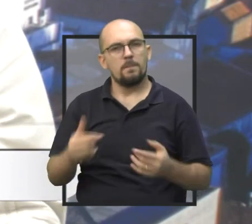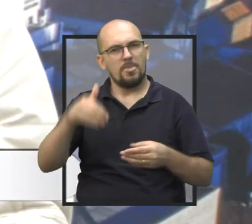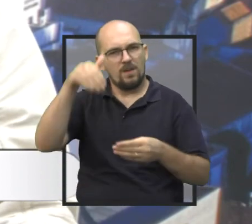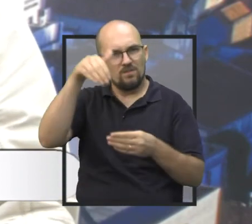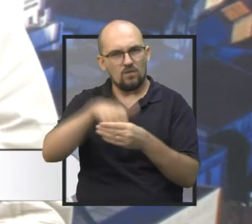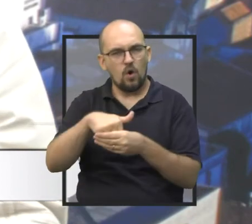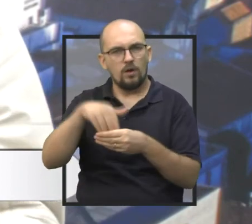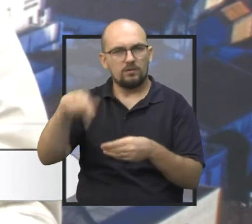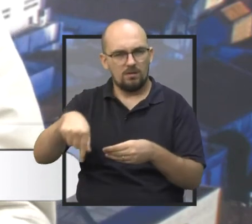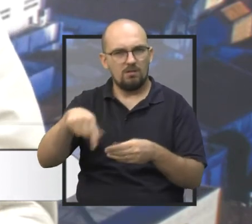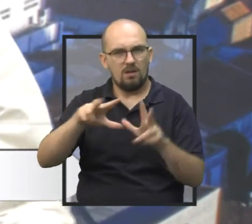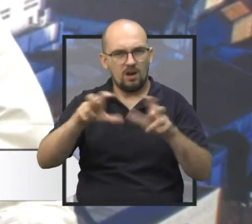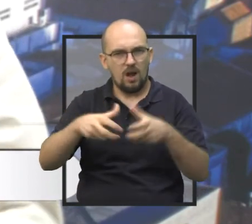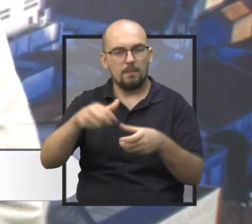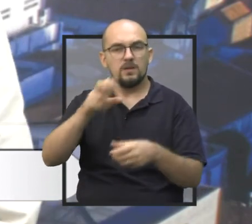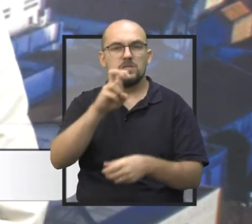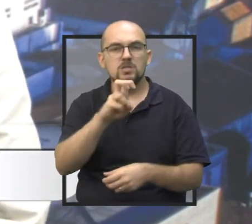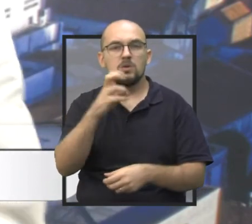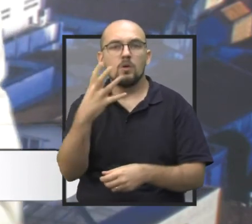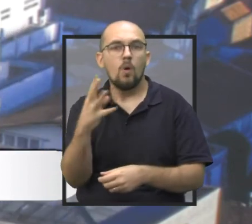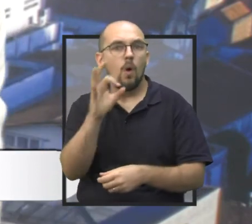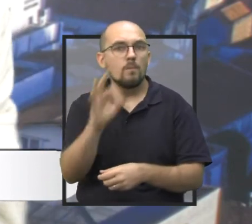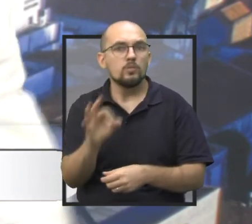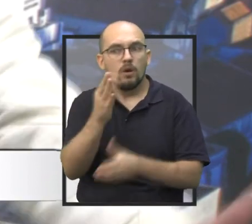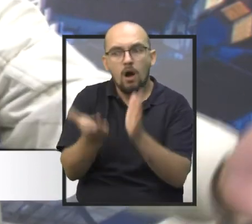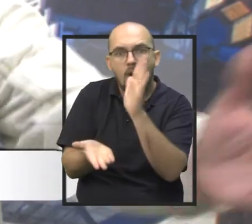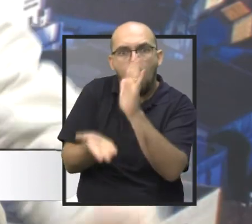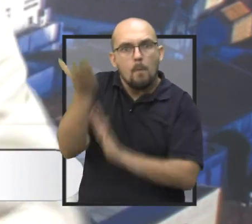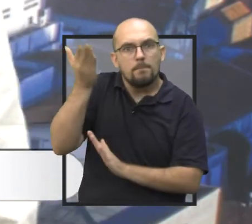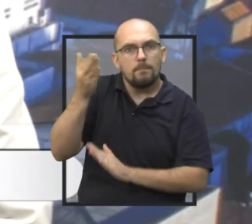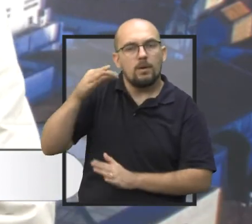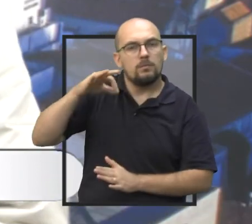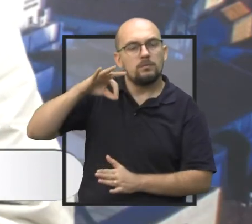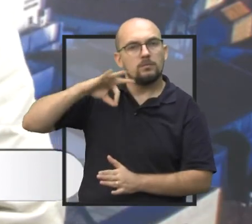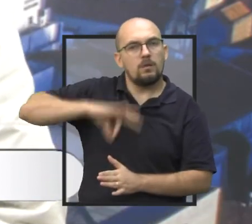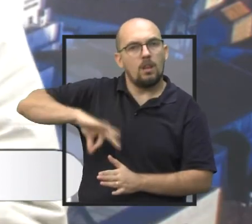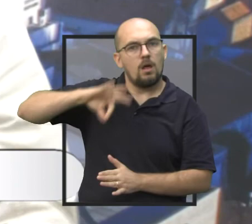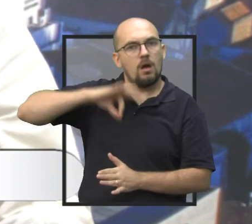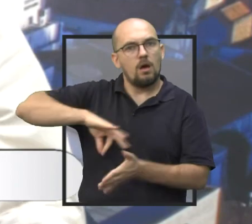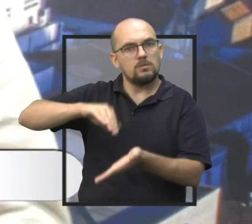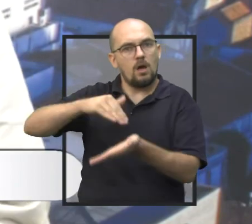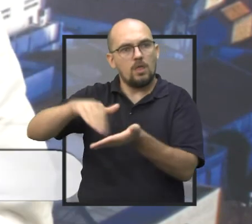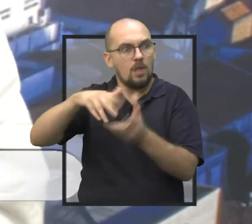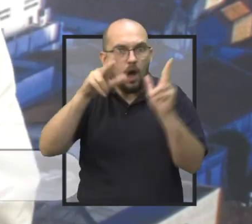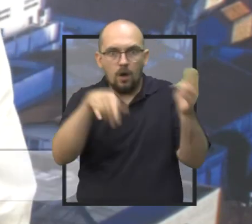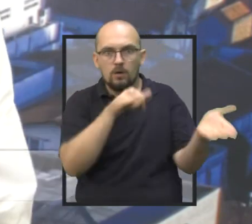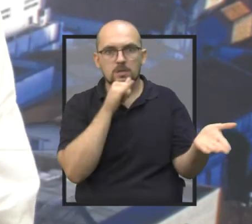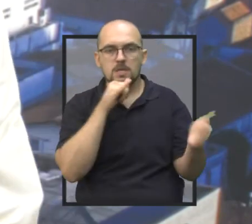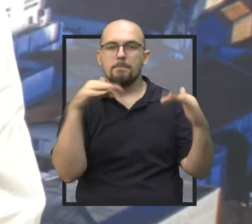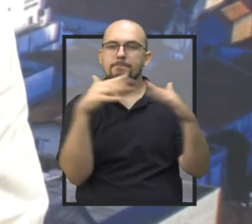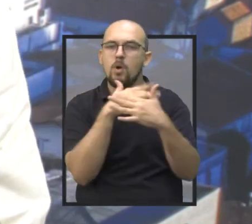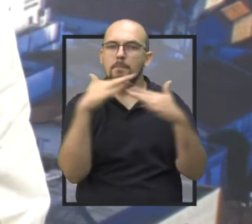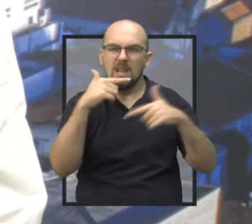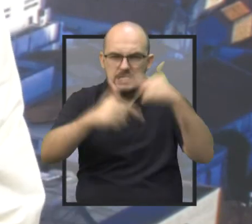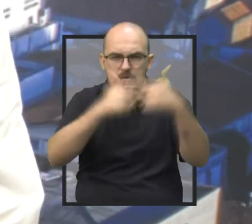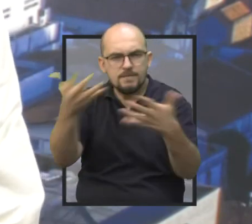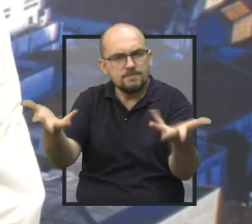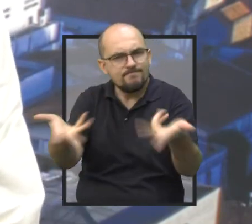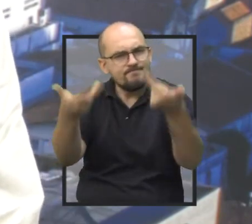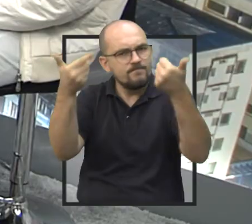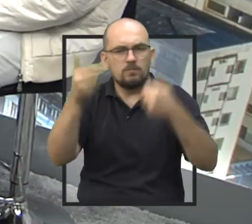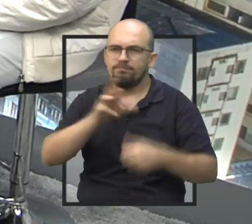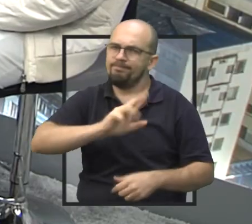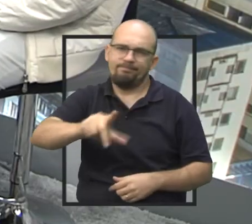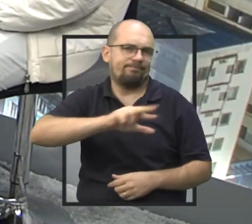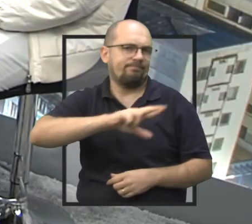Câmara 54% de aumento para secretário. E secretário desse tipo aí, que nem da mobilidade urbana, que não vem prestando um bom serviço na